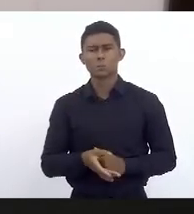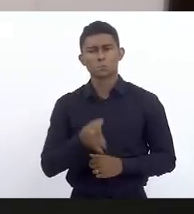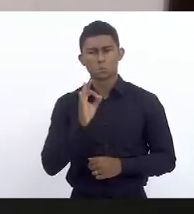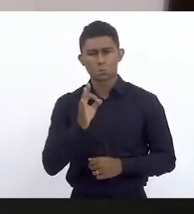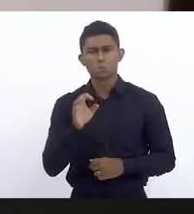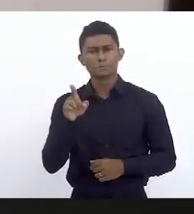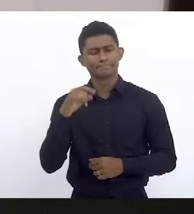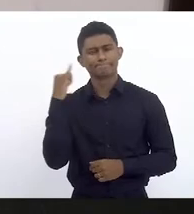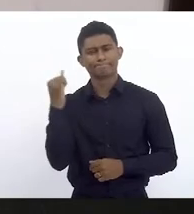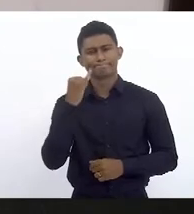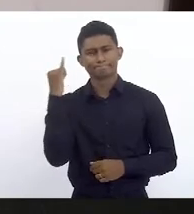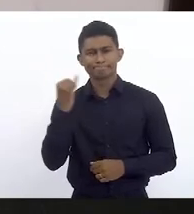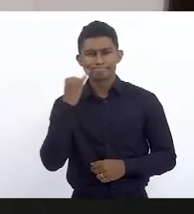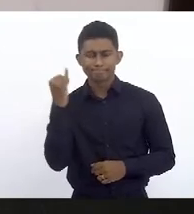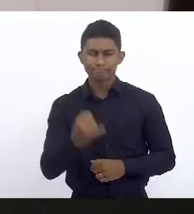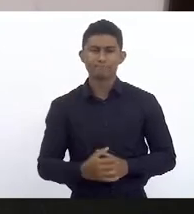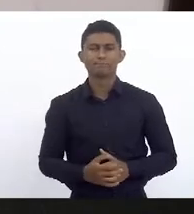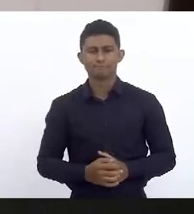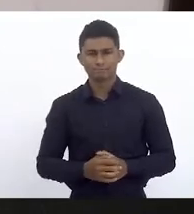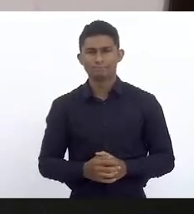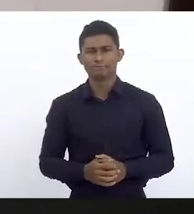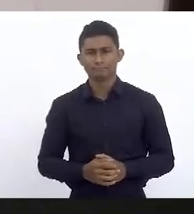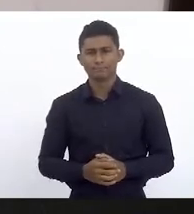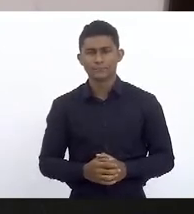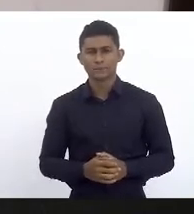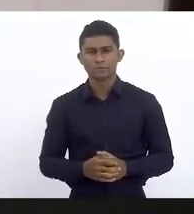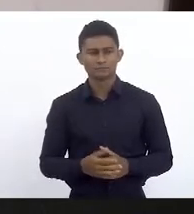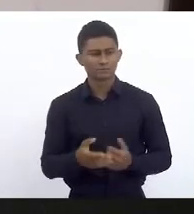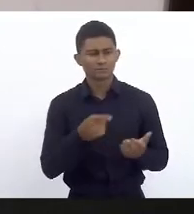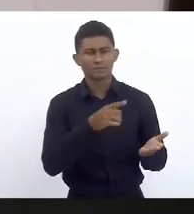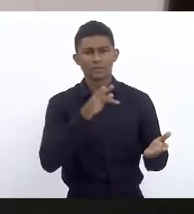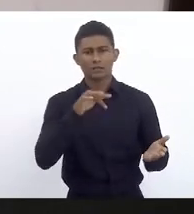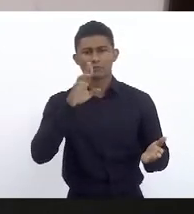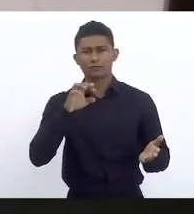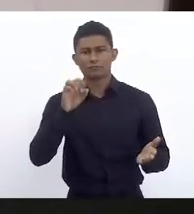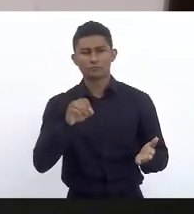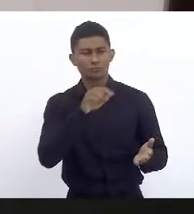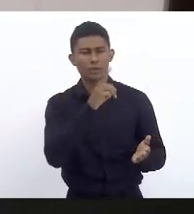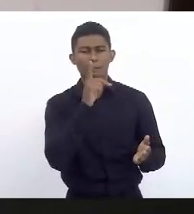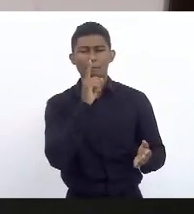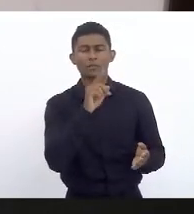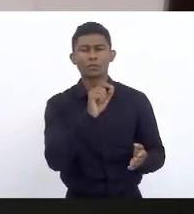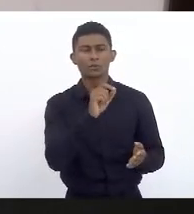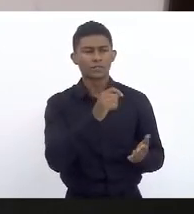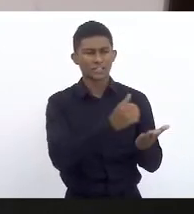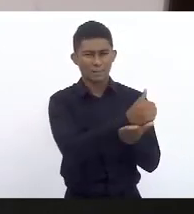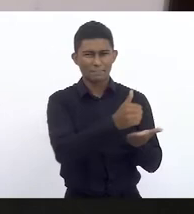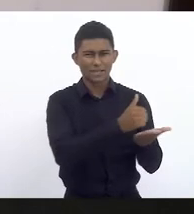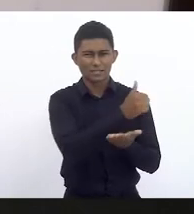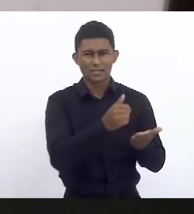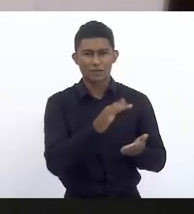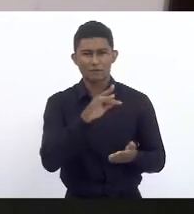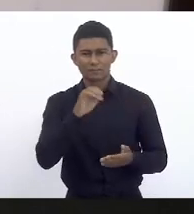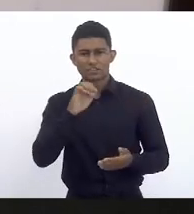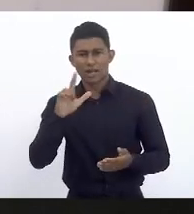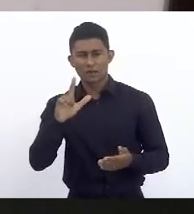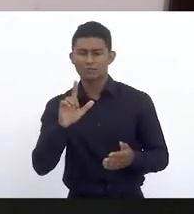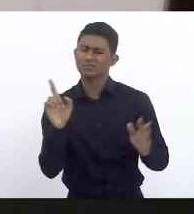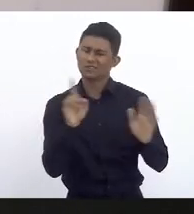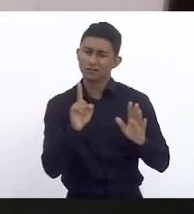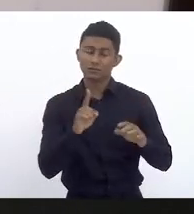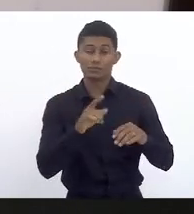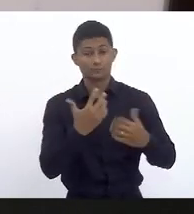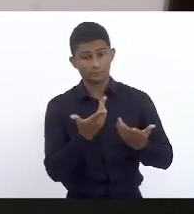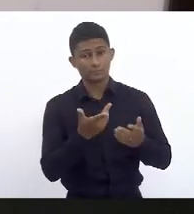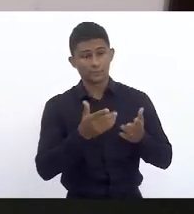extremamente importante, né? Que esse não é um fundo de estabilização fiscal. Apesar de, na emenda